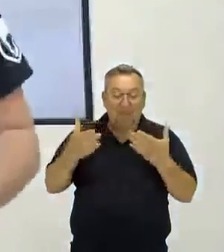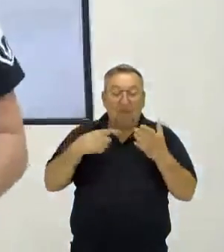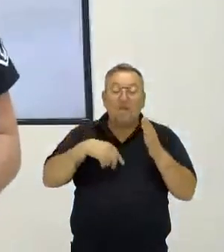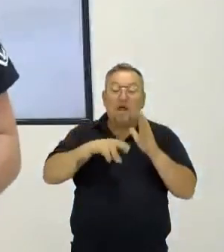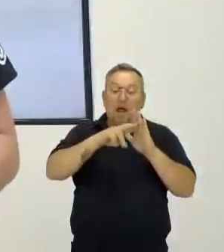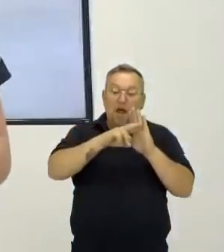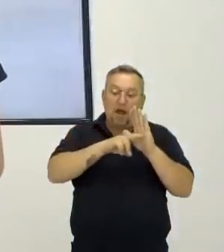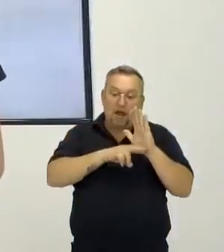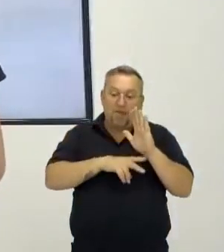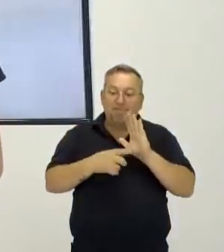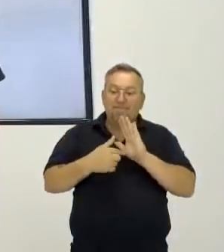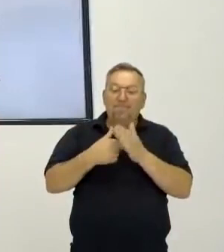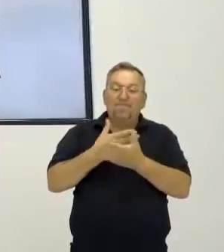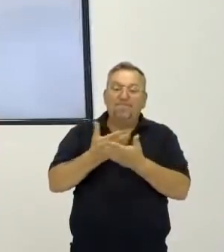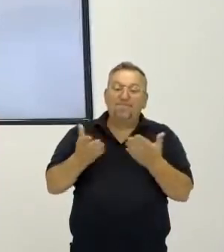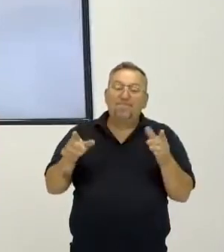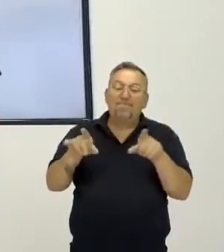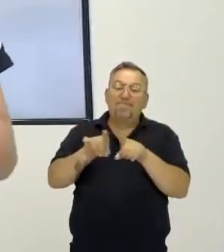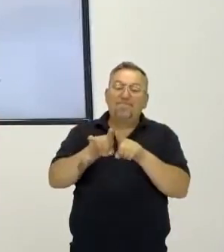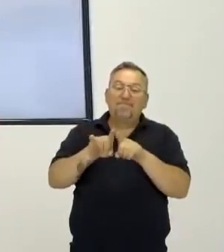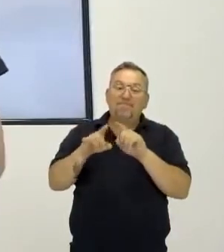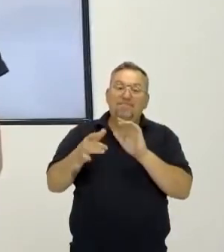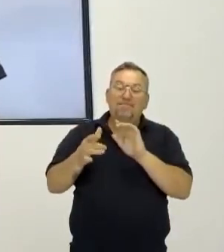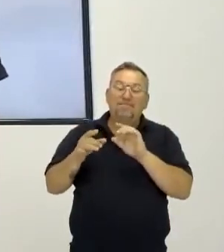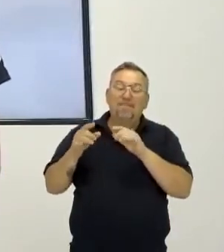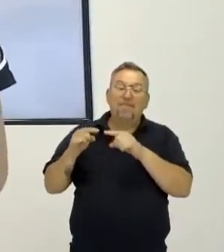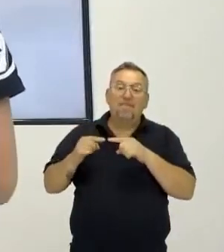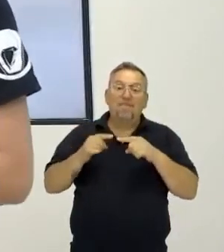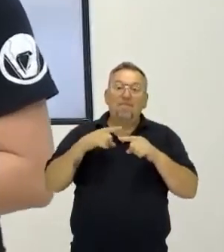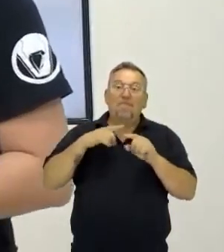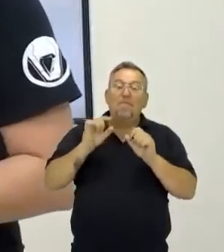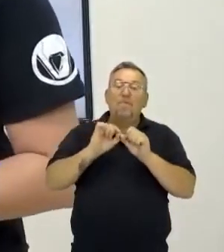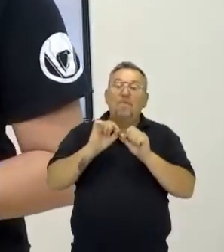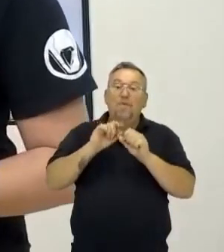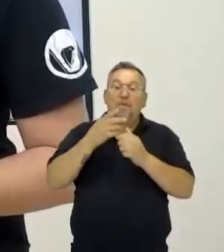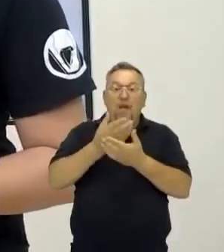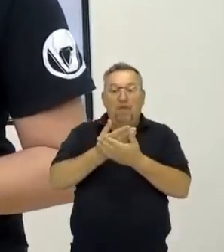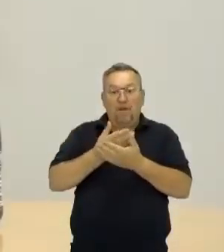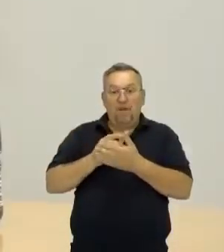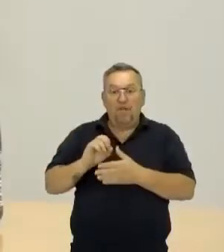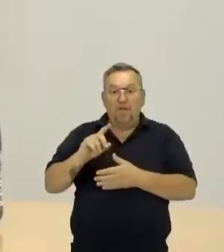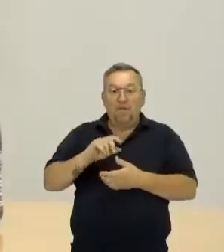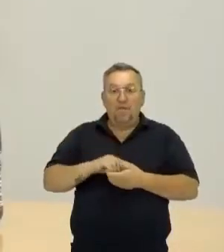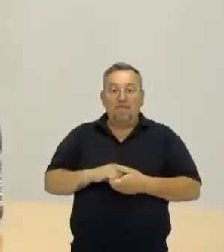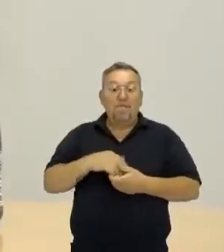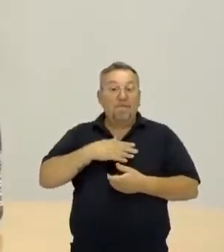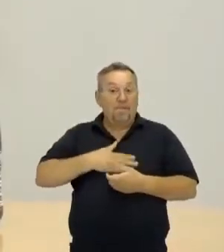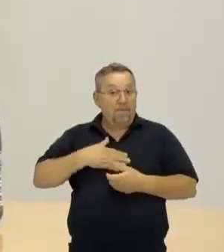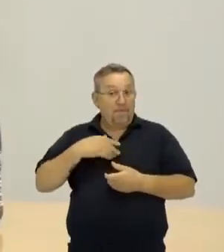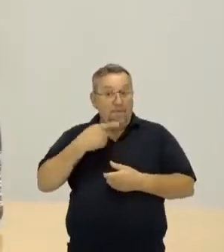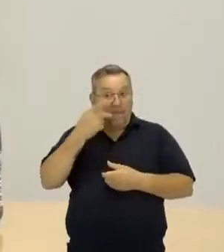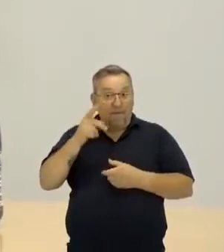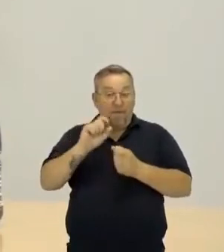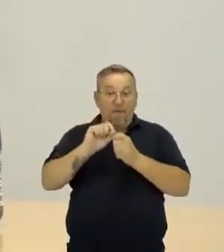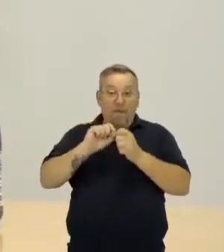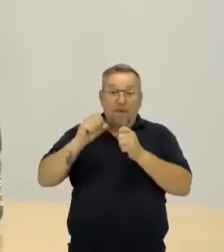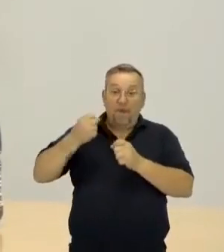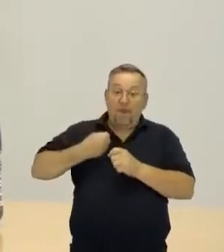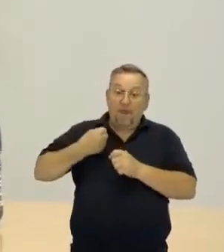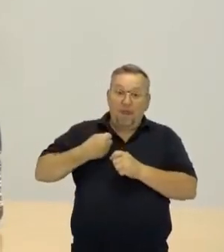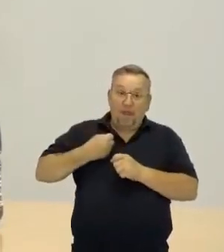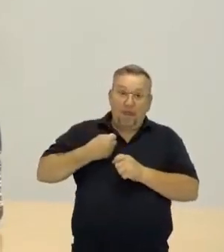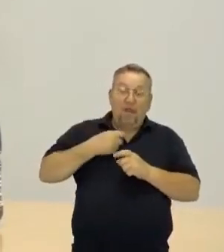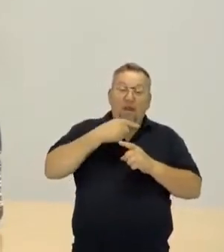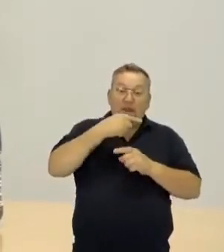relação que eu queria mostrar para vocês, essa é a relação que eu queria aí elencar durante essa aula. Eu gosto de falar que a gente faz número com número, sinal com